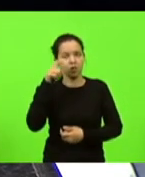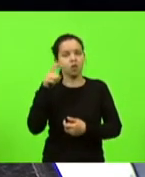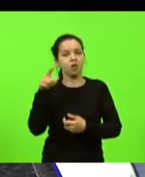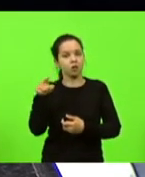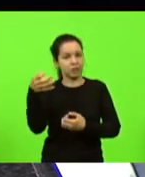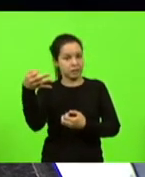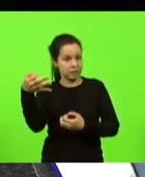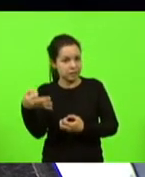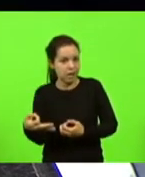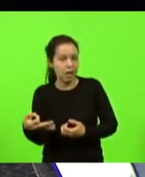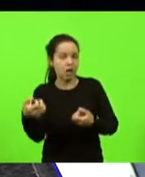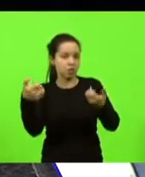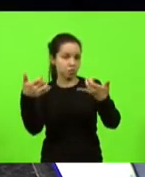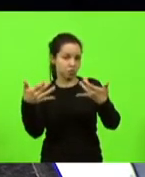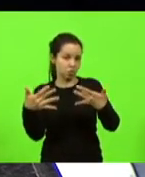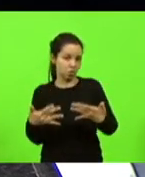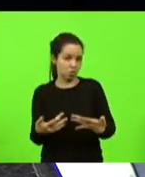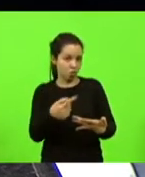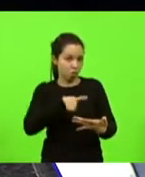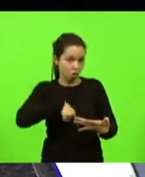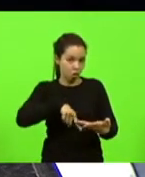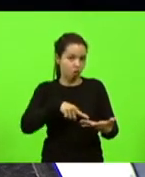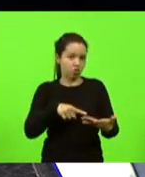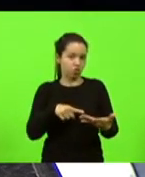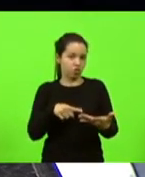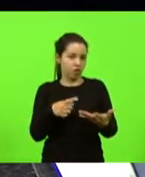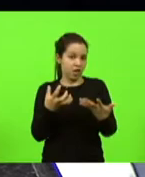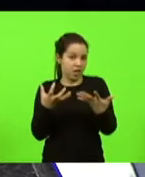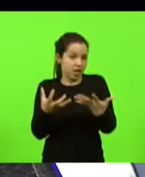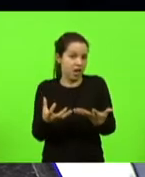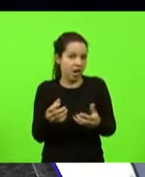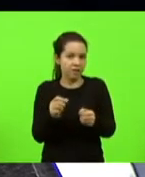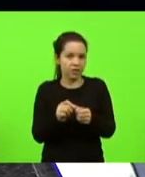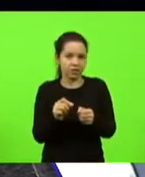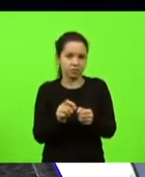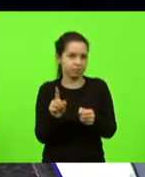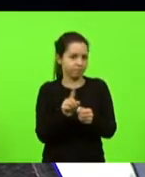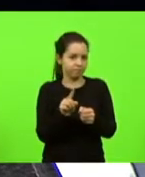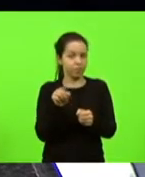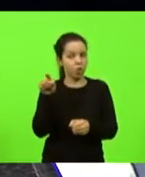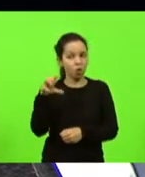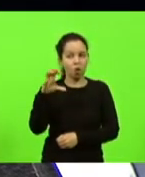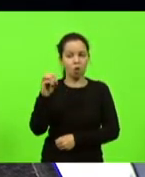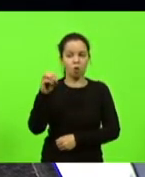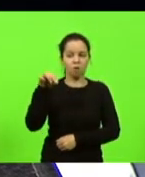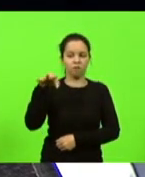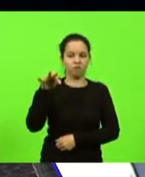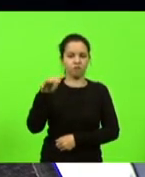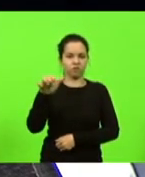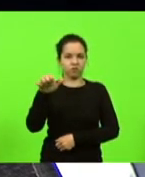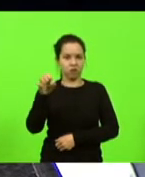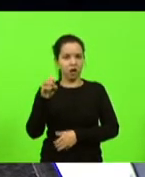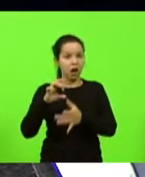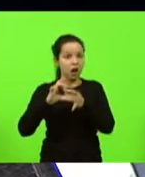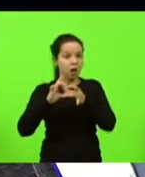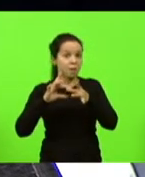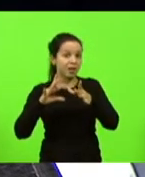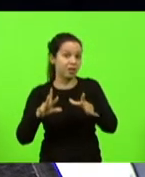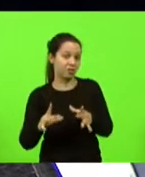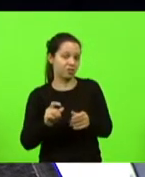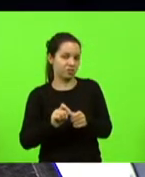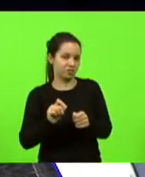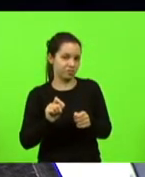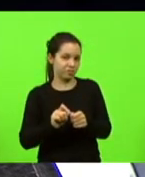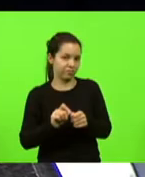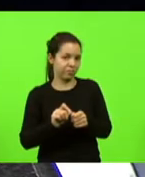disse... que não é o que a gente quer fazer, é o que o CONFAS autorizou a fazer. Então, se nós caminharmos